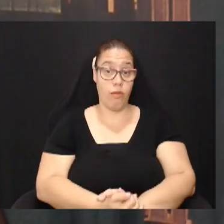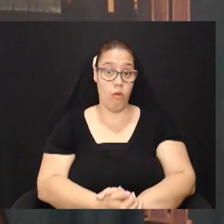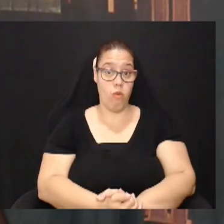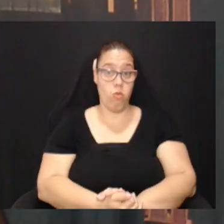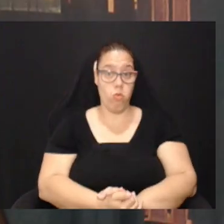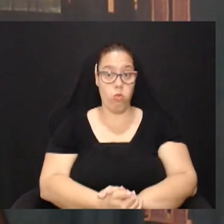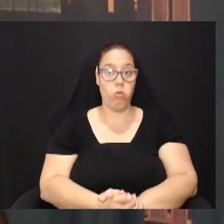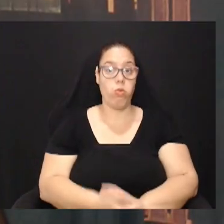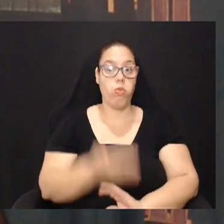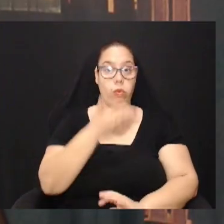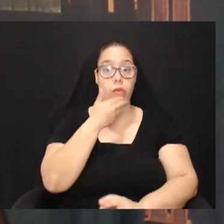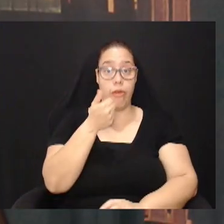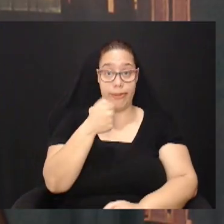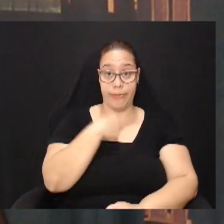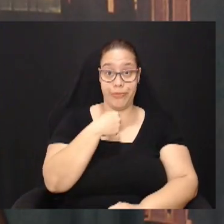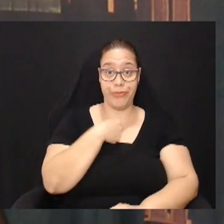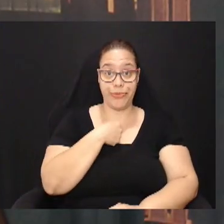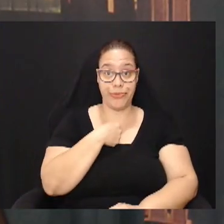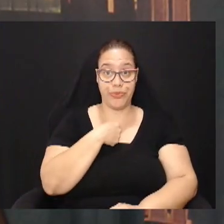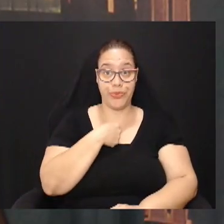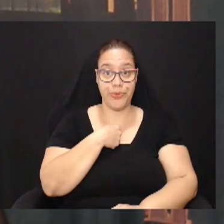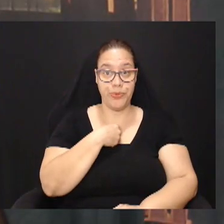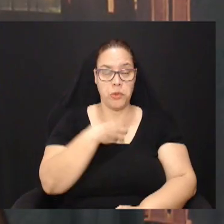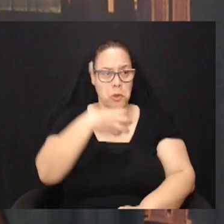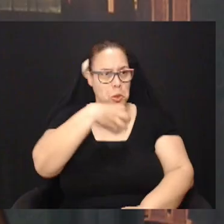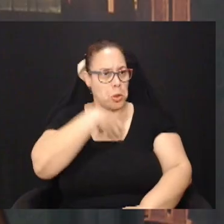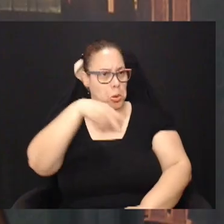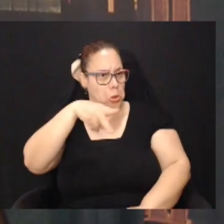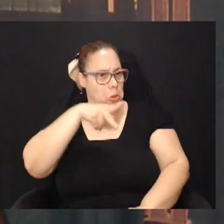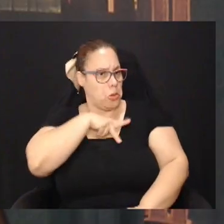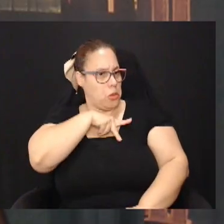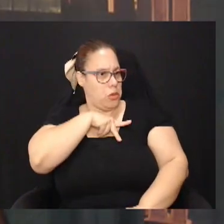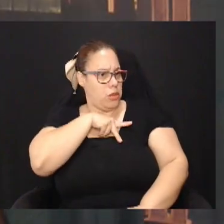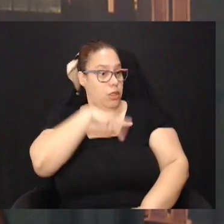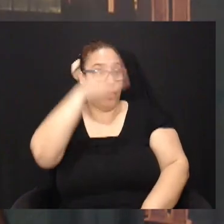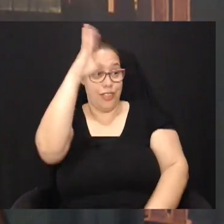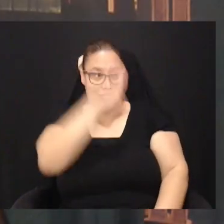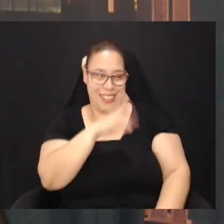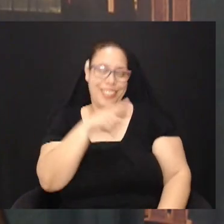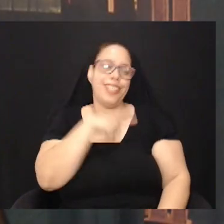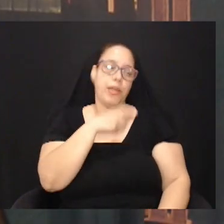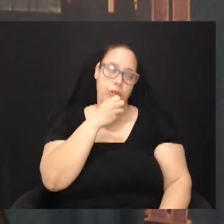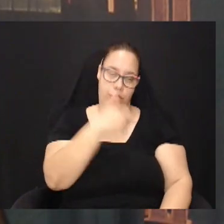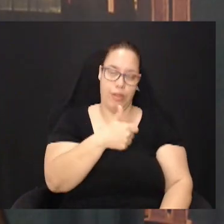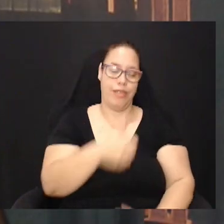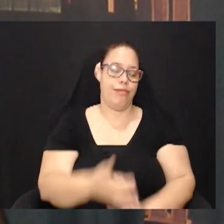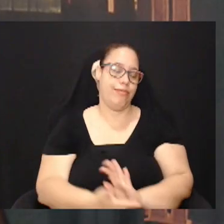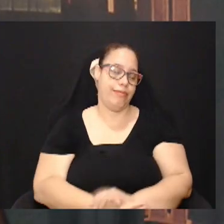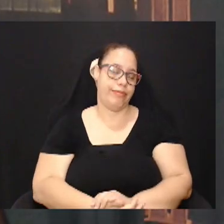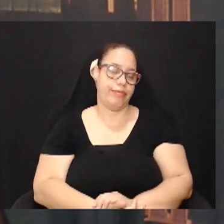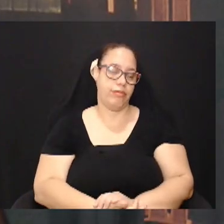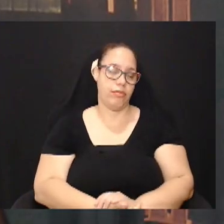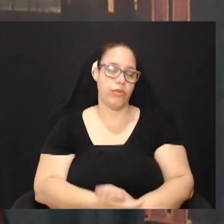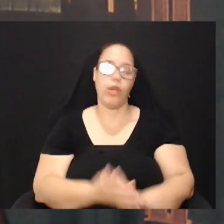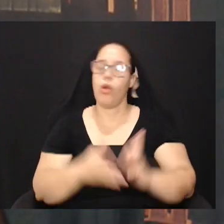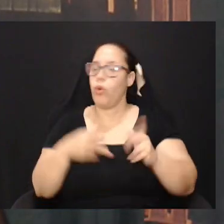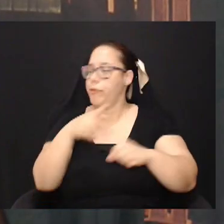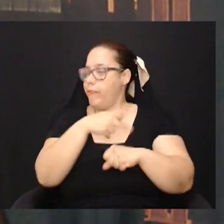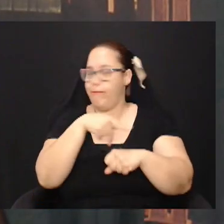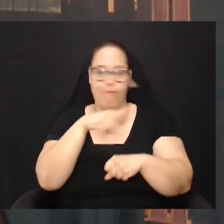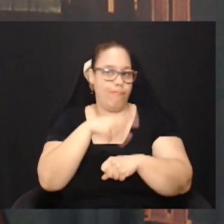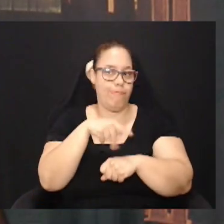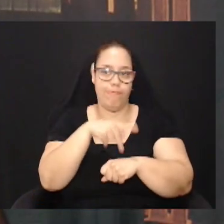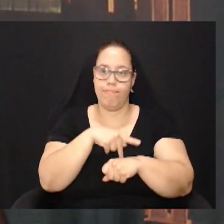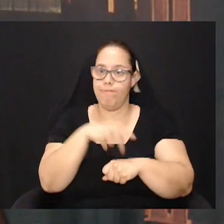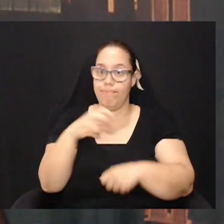melhor do que eu, esse senso de pertencimento faz, o brasileiro tem isso muito bem. não são todos os países, não são todas as culturas